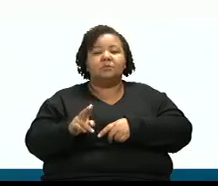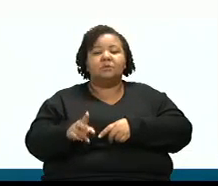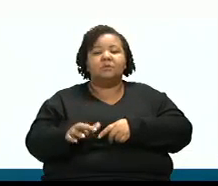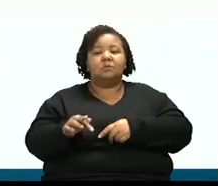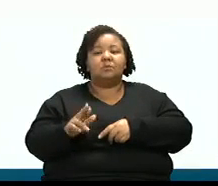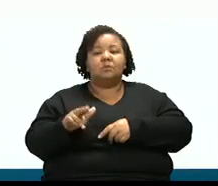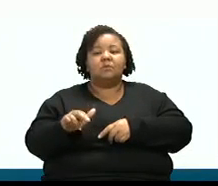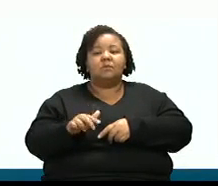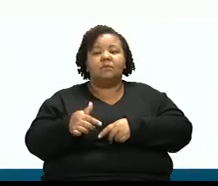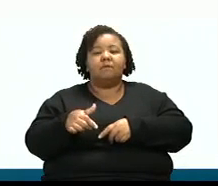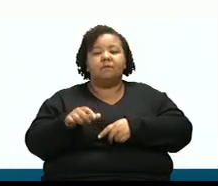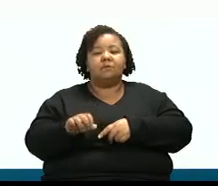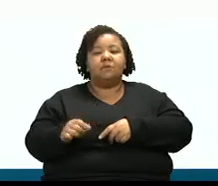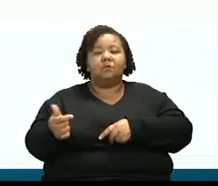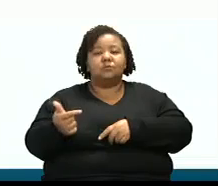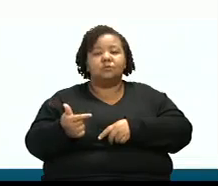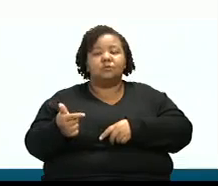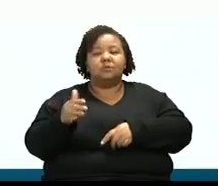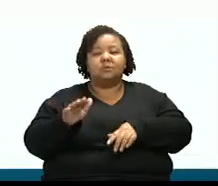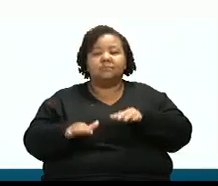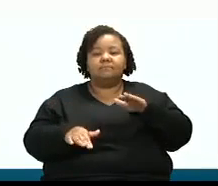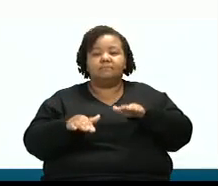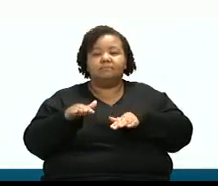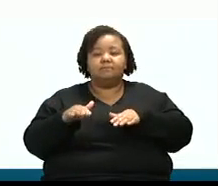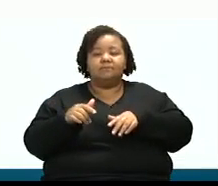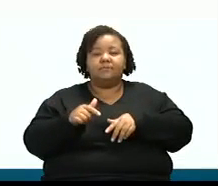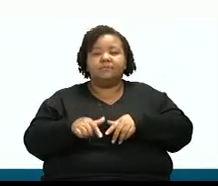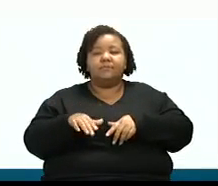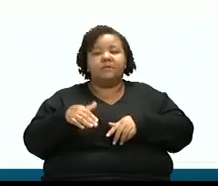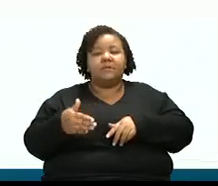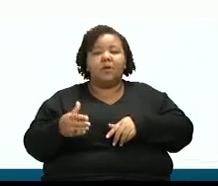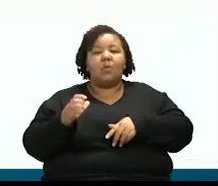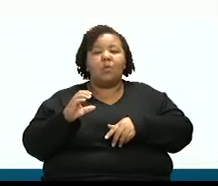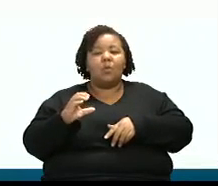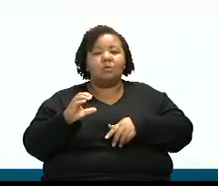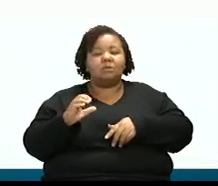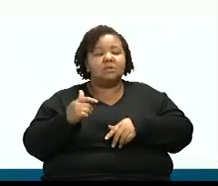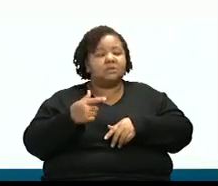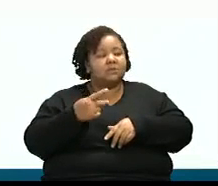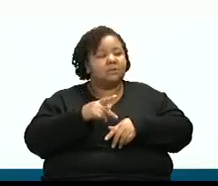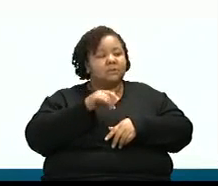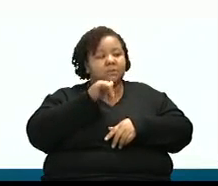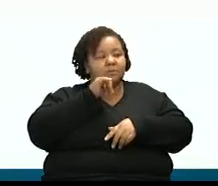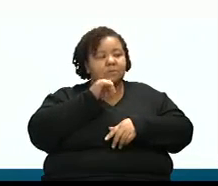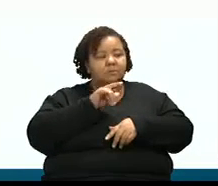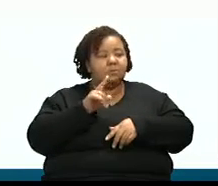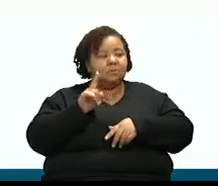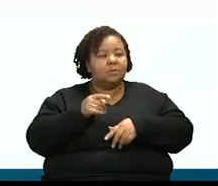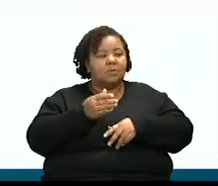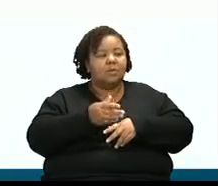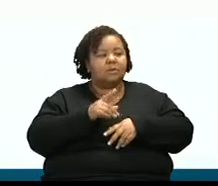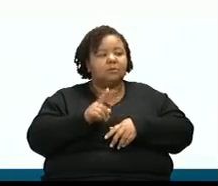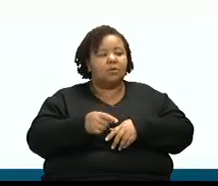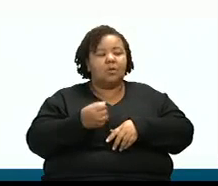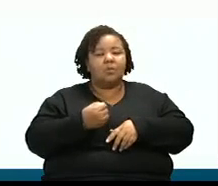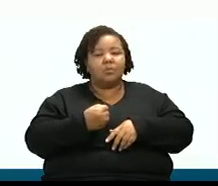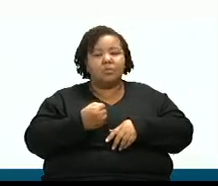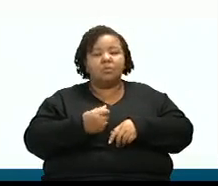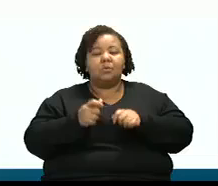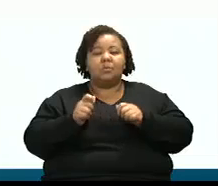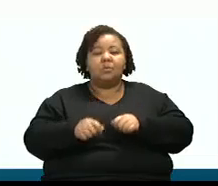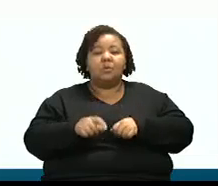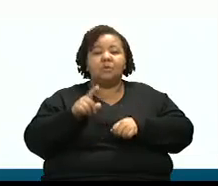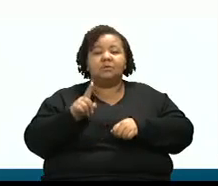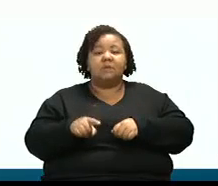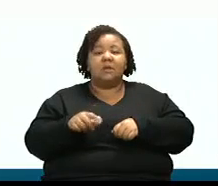função de duas variáveis. Então, a constante, nesse caso, não vai ser simplesmente um número, ela pode ser